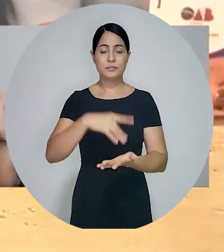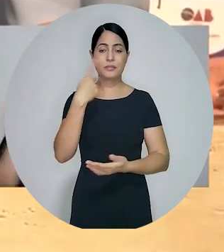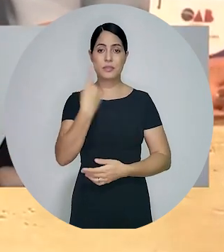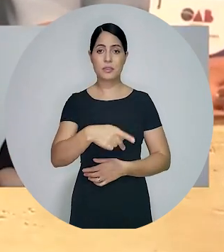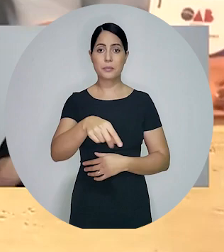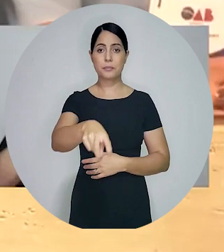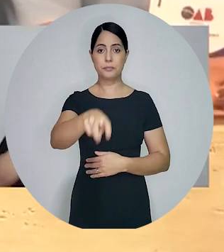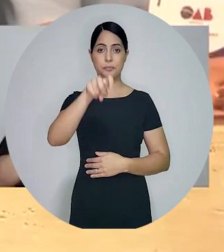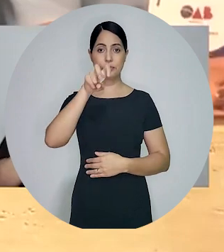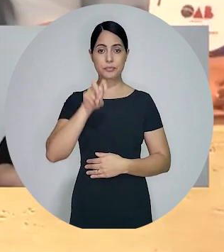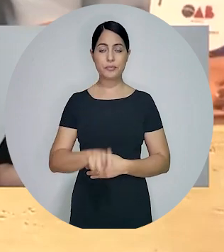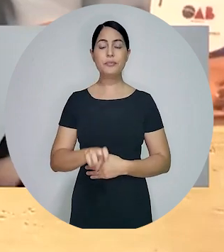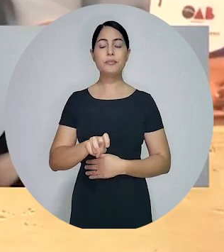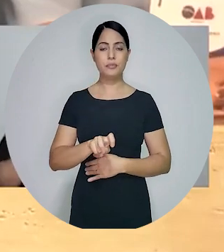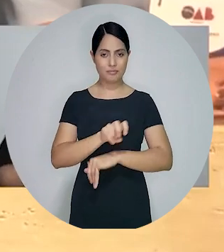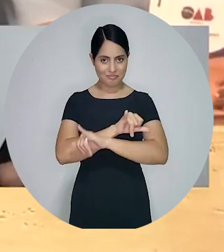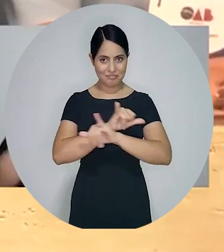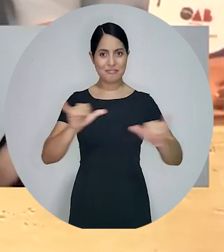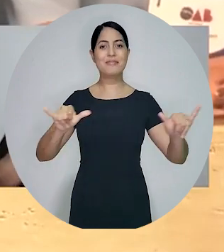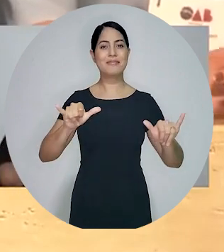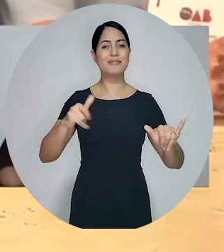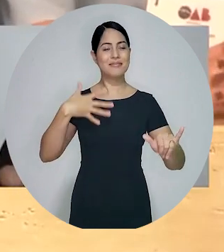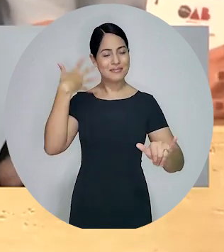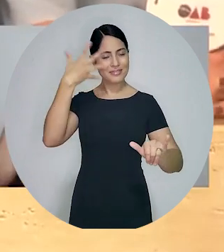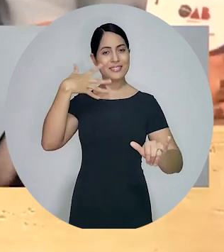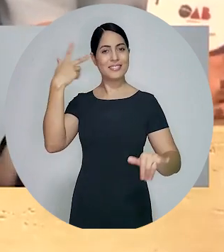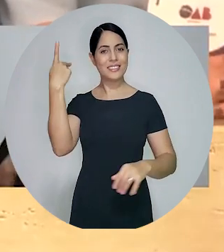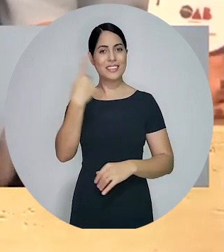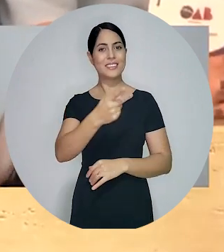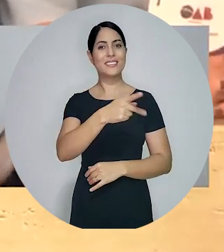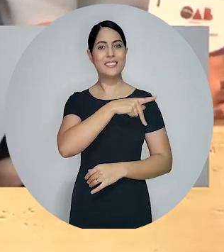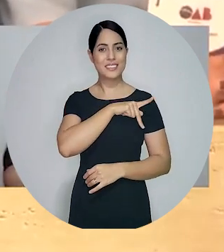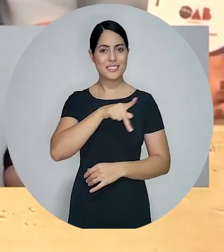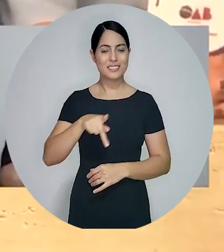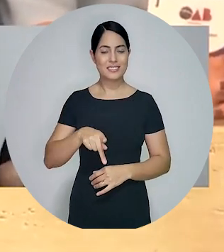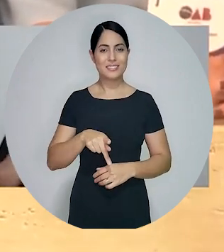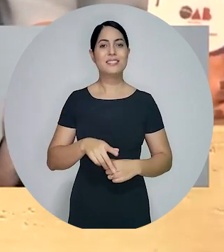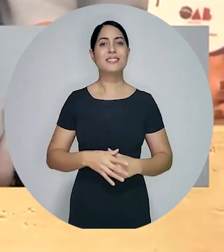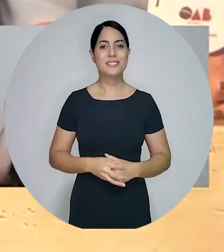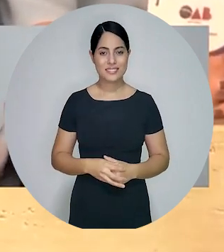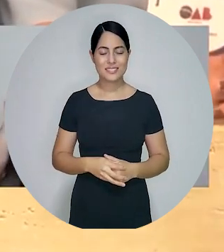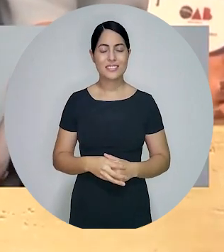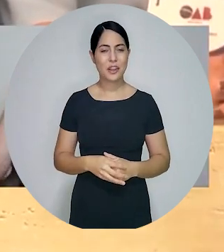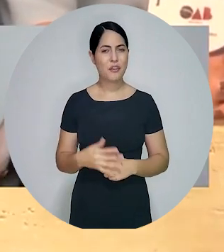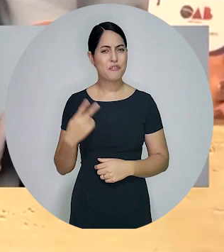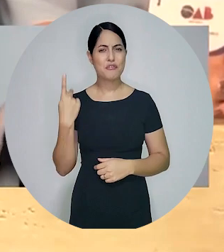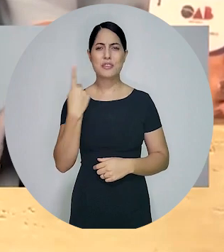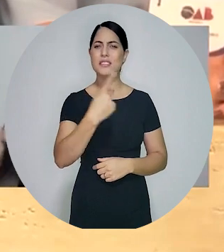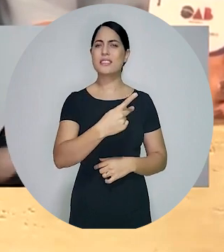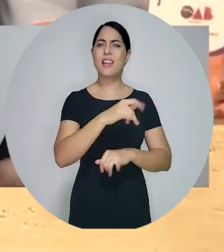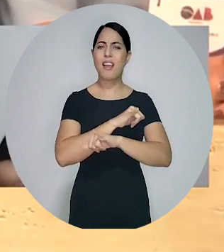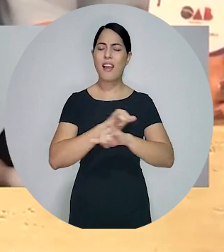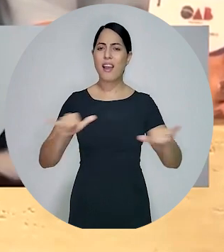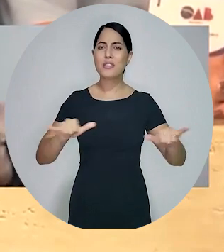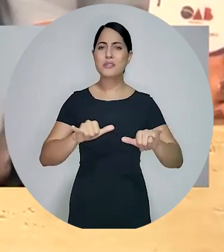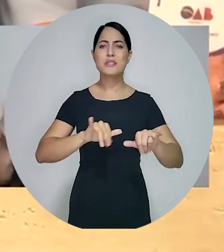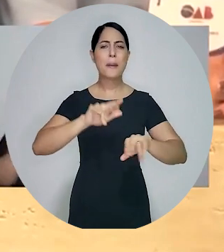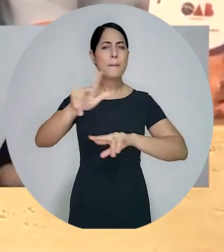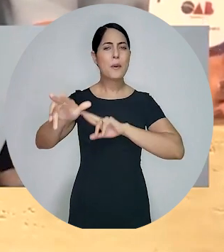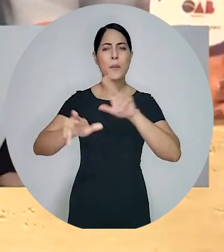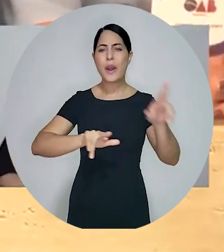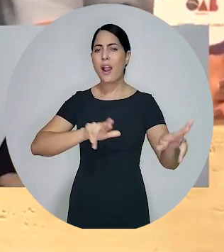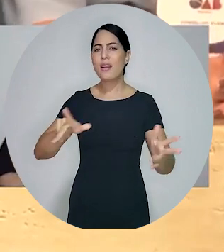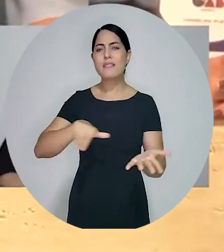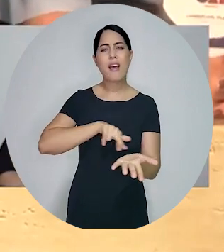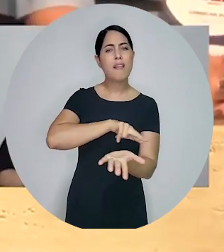ineditismo de sua posse, o ineditismo de sua presidência, faz o registro da